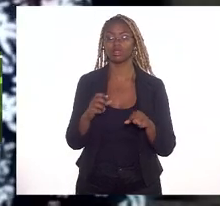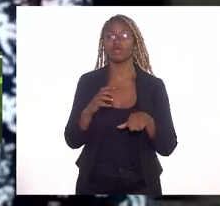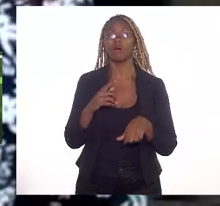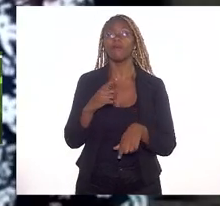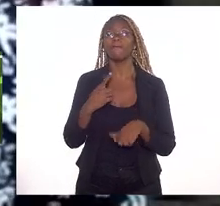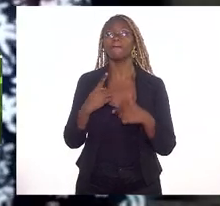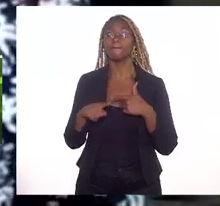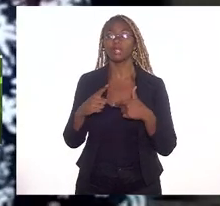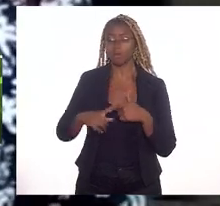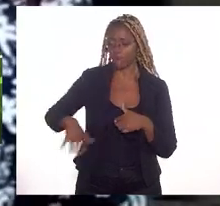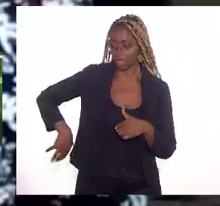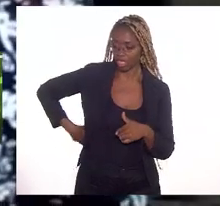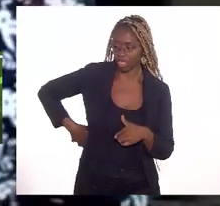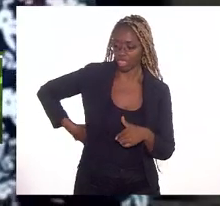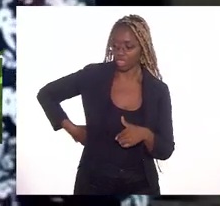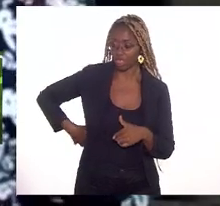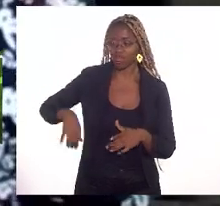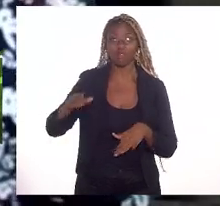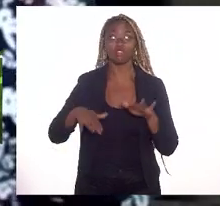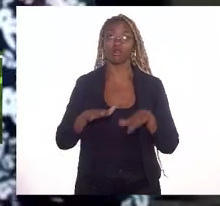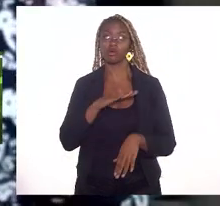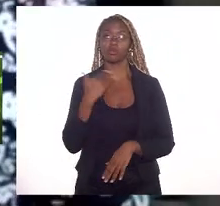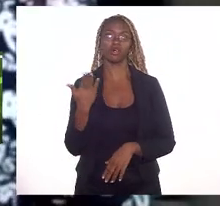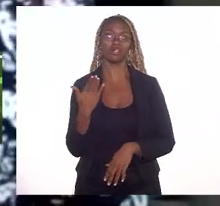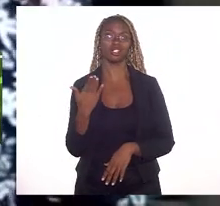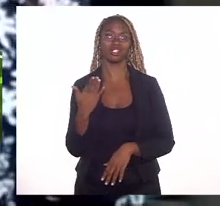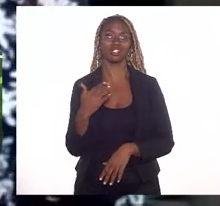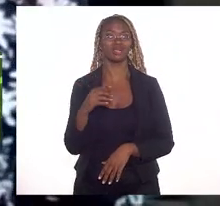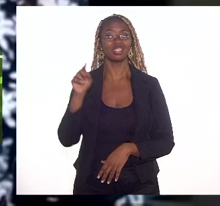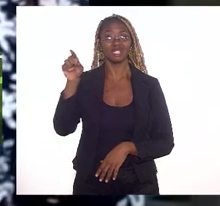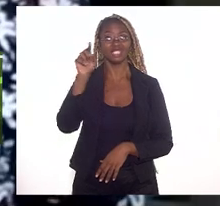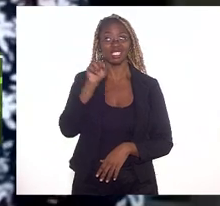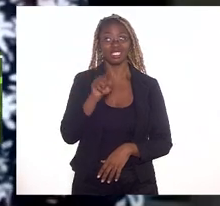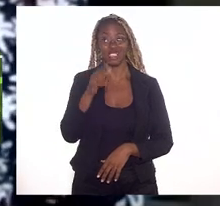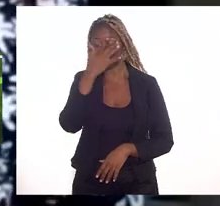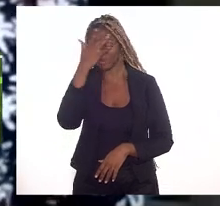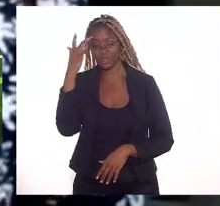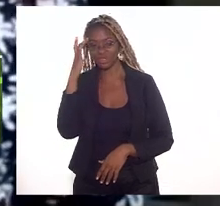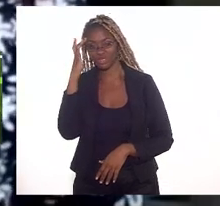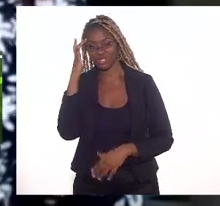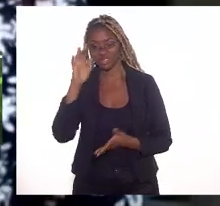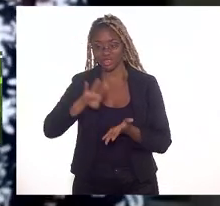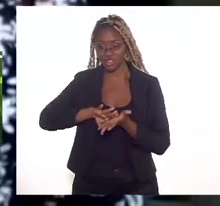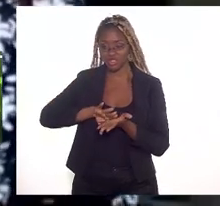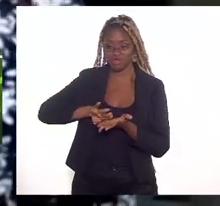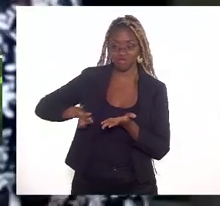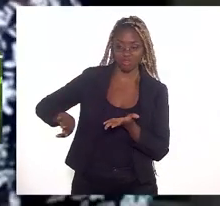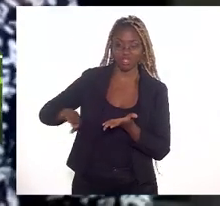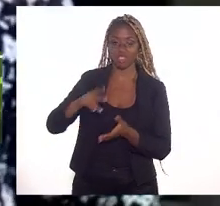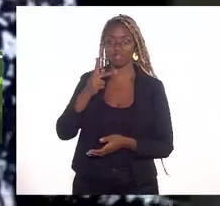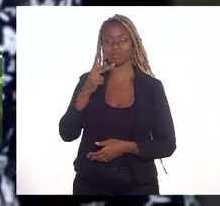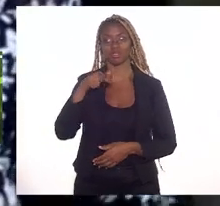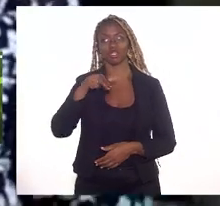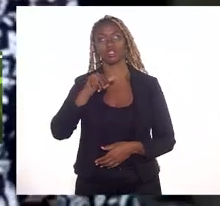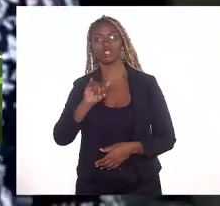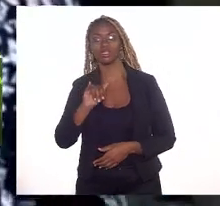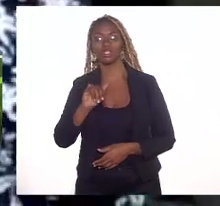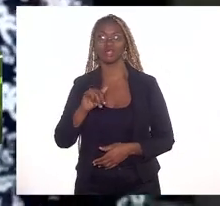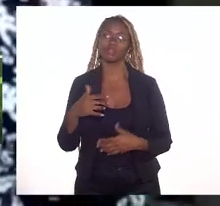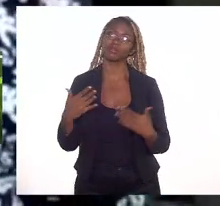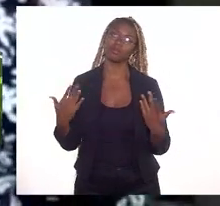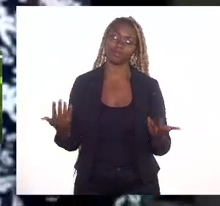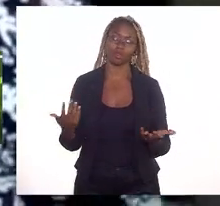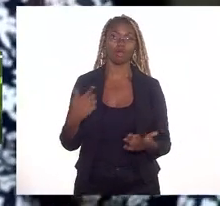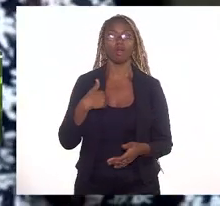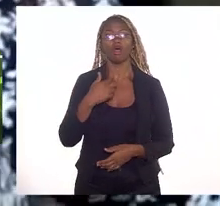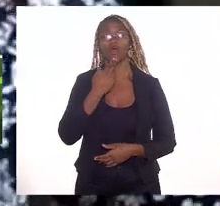crise adrenal pode ser fatal. E essas pessoas foram excluídas do Plano Nacional de Imunização. Então, eu não